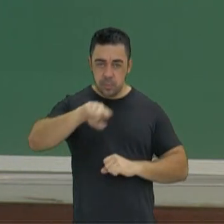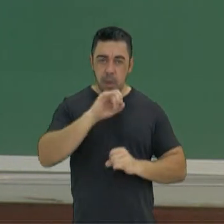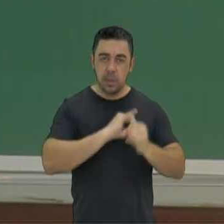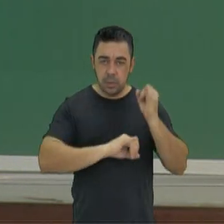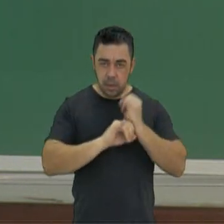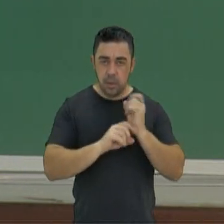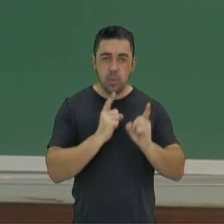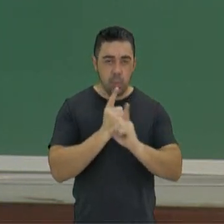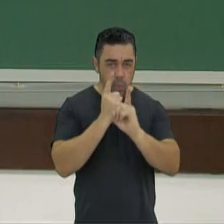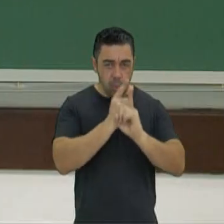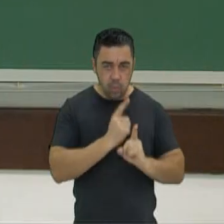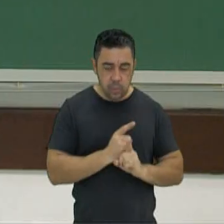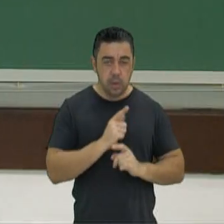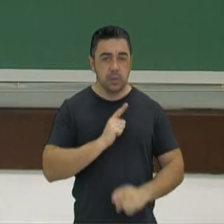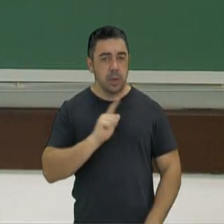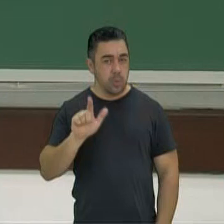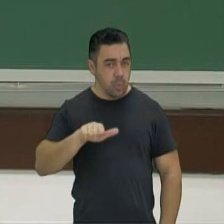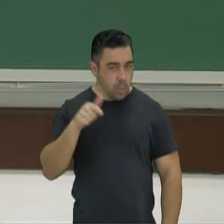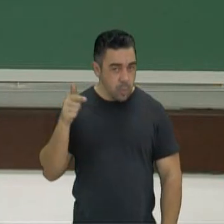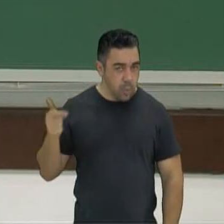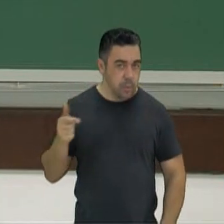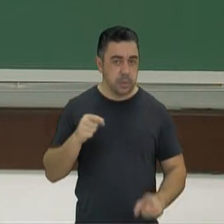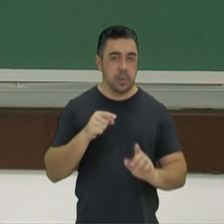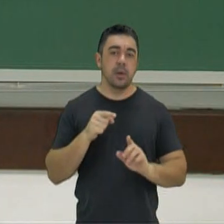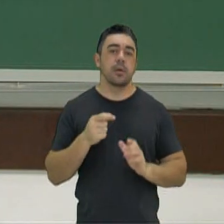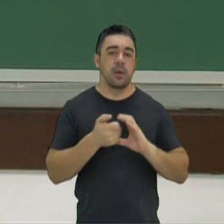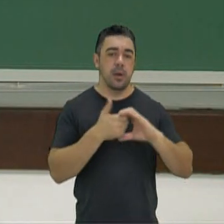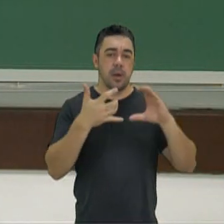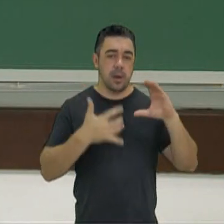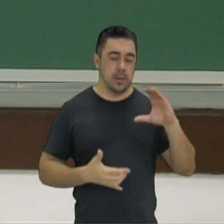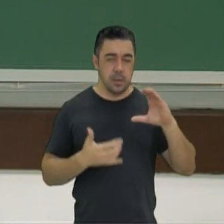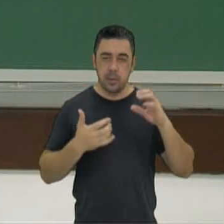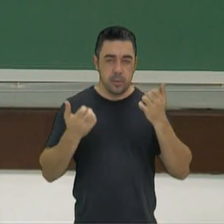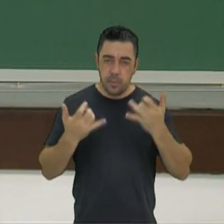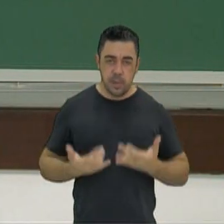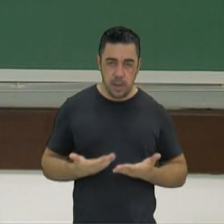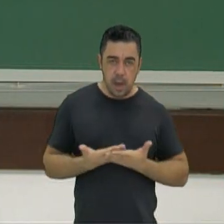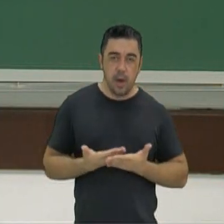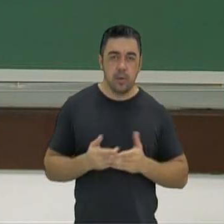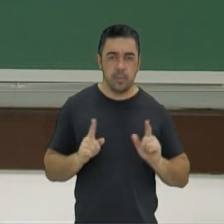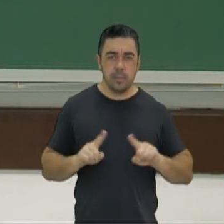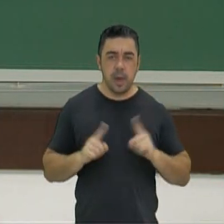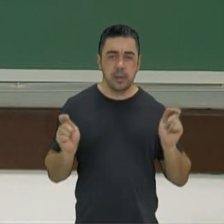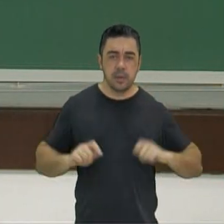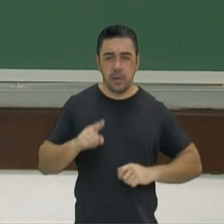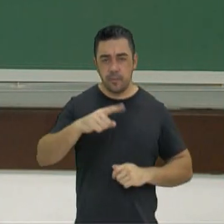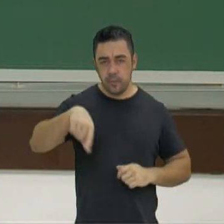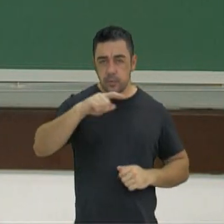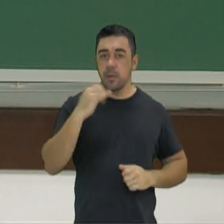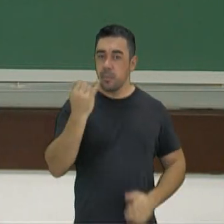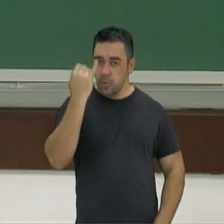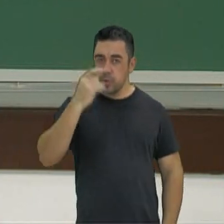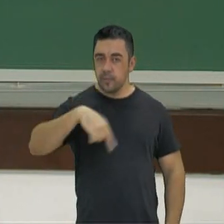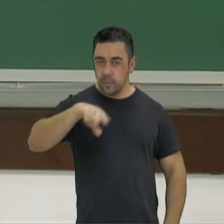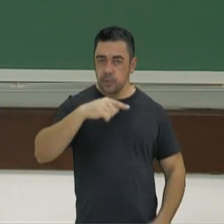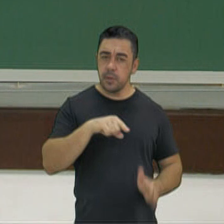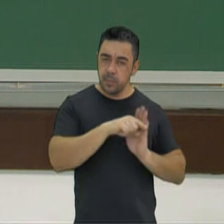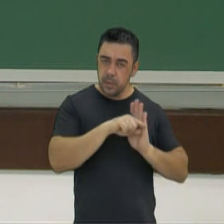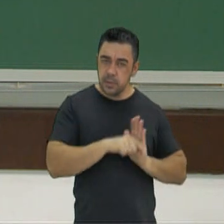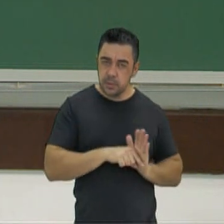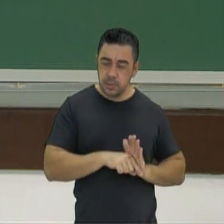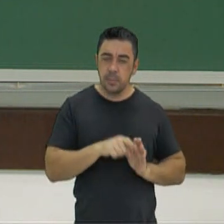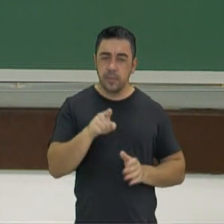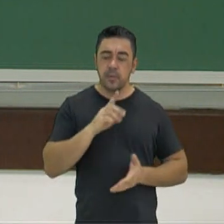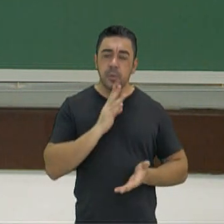internet. Existem outras características que não foram faladas na aula e abordadas. É importante que vocês abram esses artigos e leiam